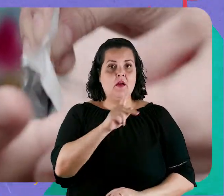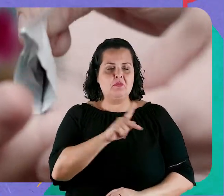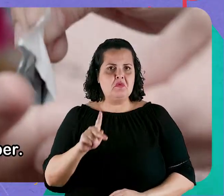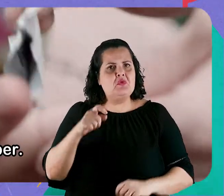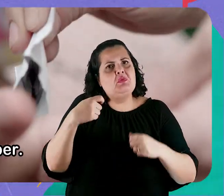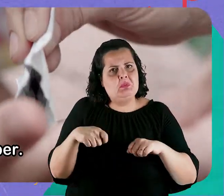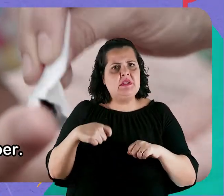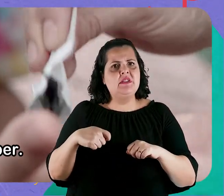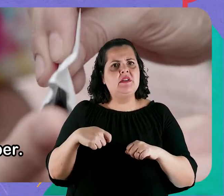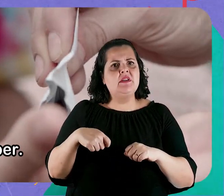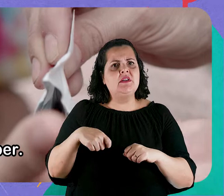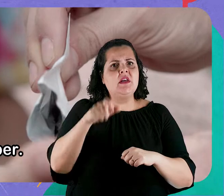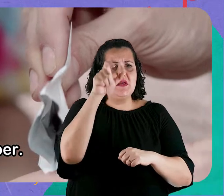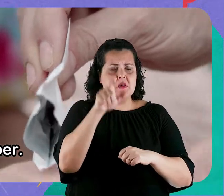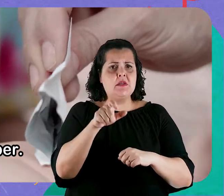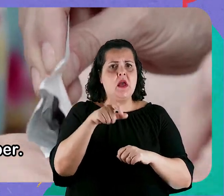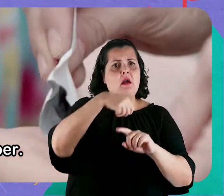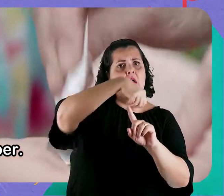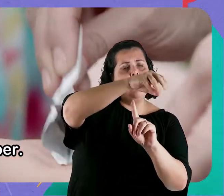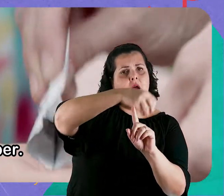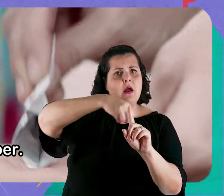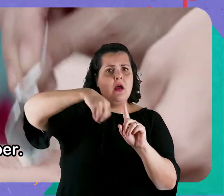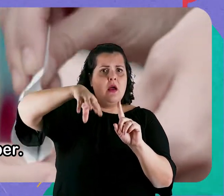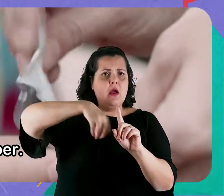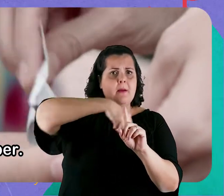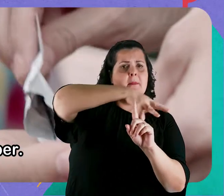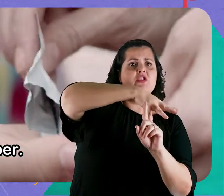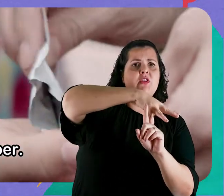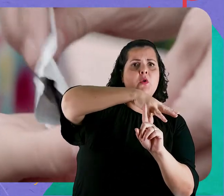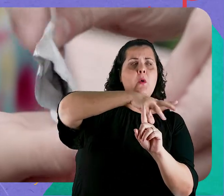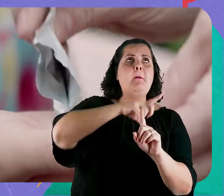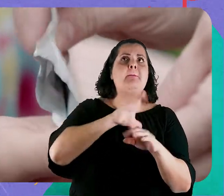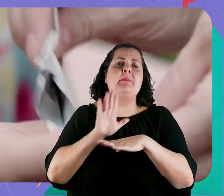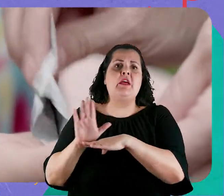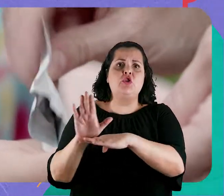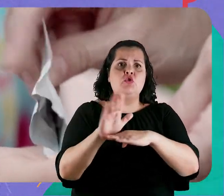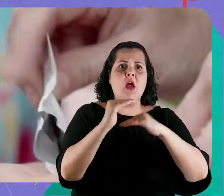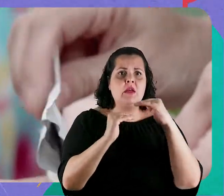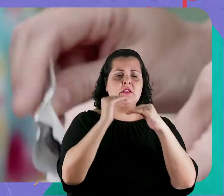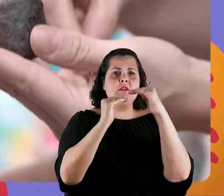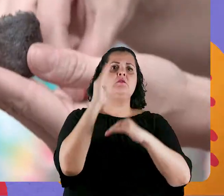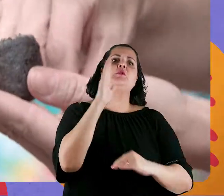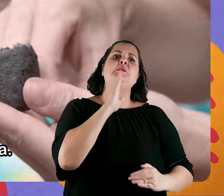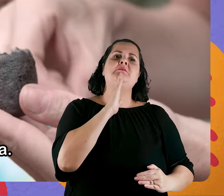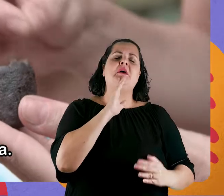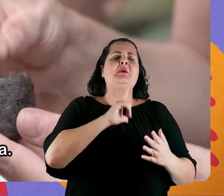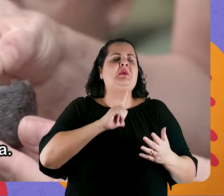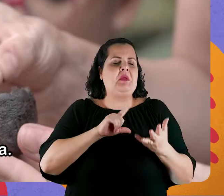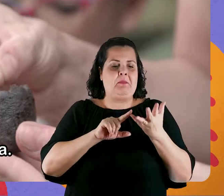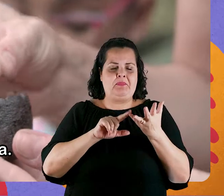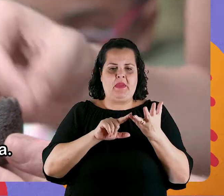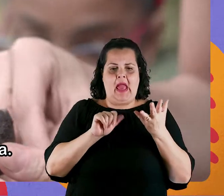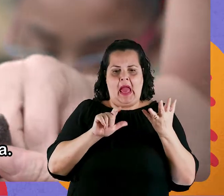científicos pra se colocar também no espaço de Construção do Saber Alecrim eu vou fazer